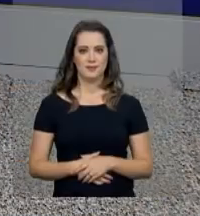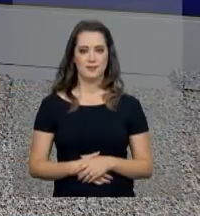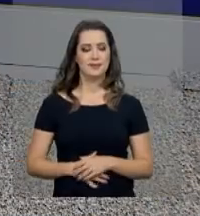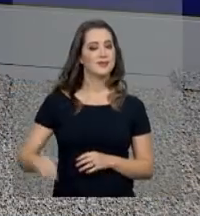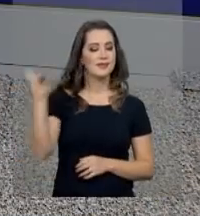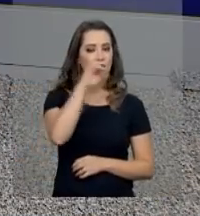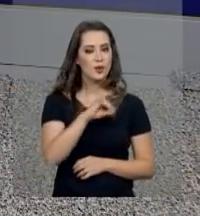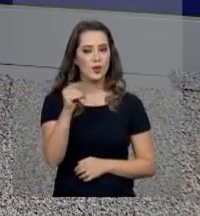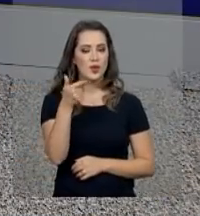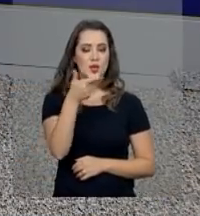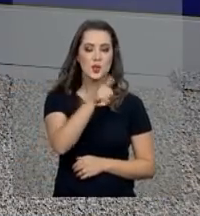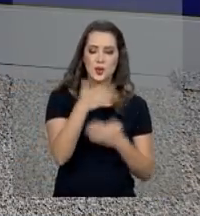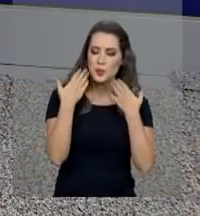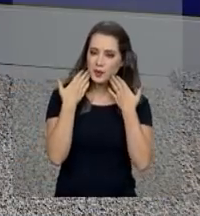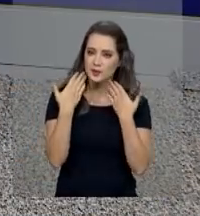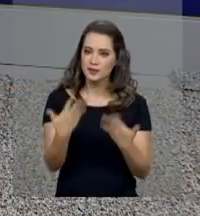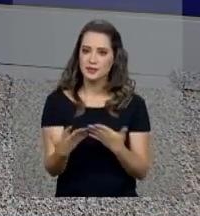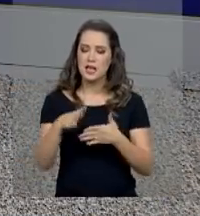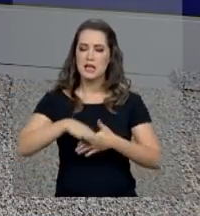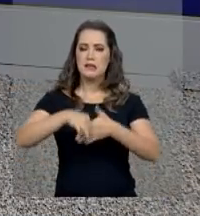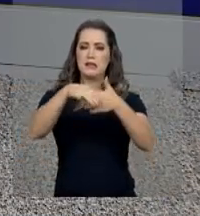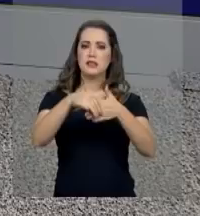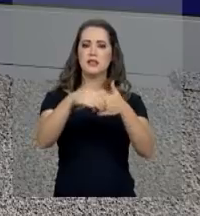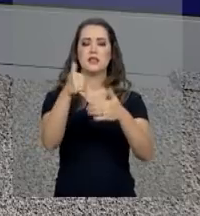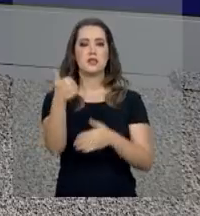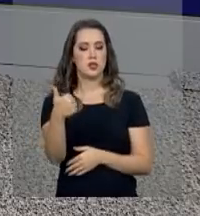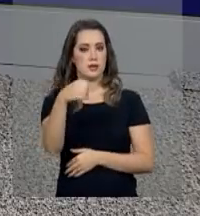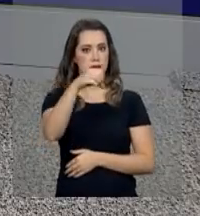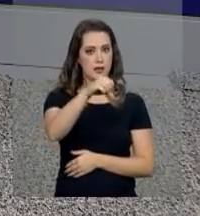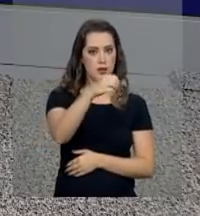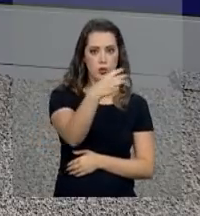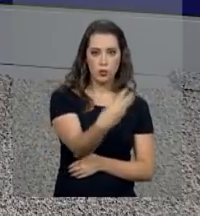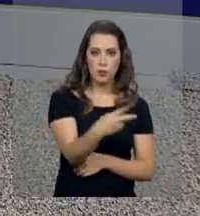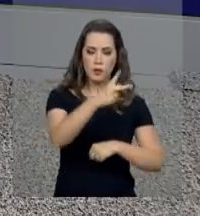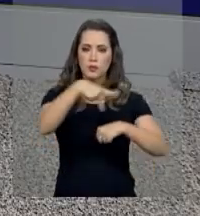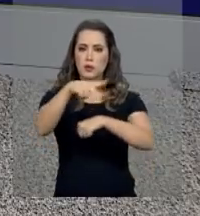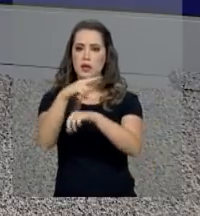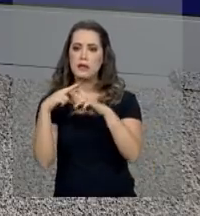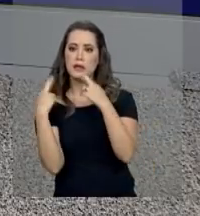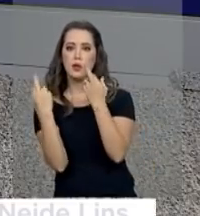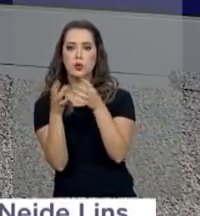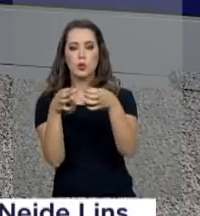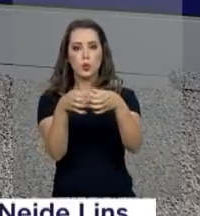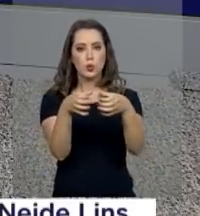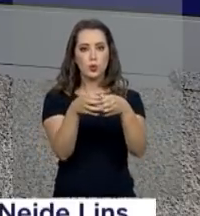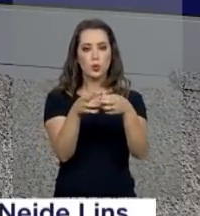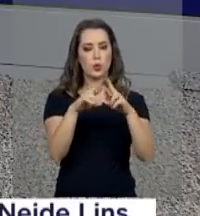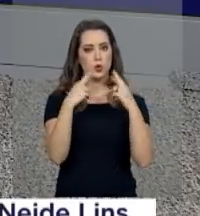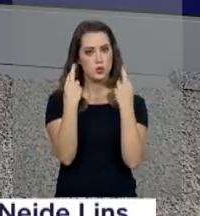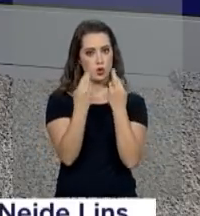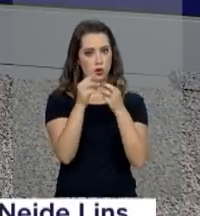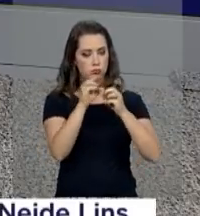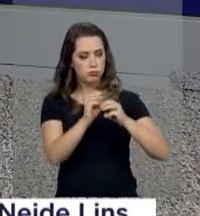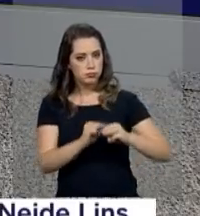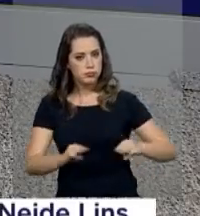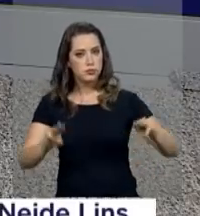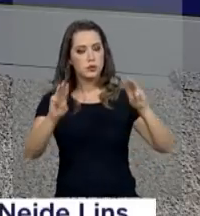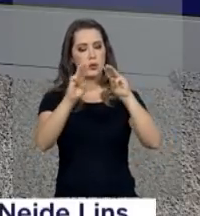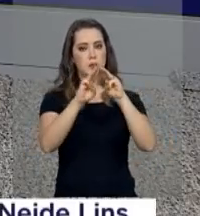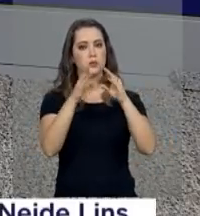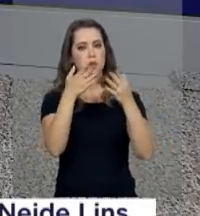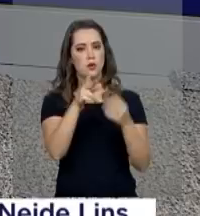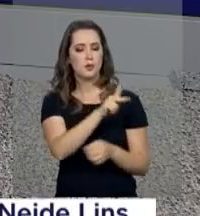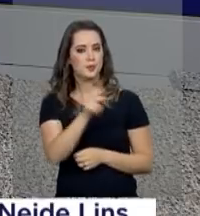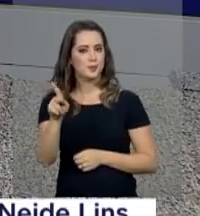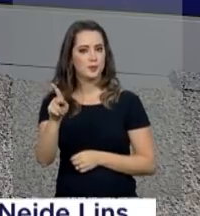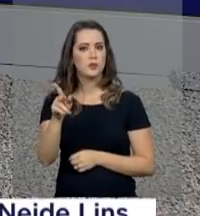Olá, estamos de volta. Líderes de 193 países estão reunidos na Assembleia Geral das Nações Unidas em Nova York. E o